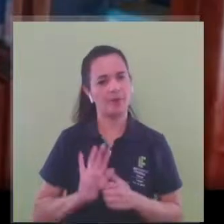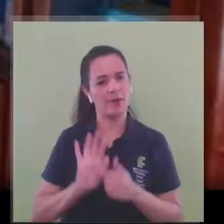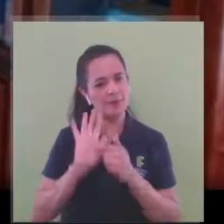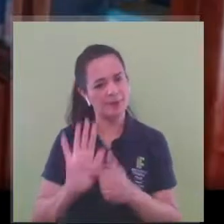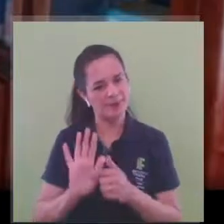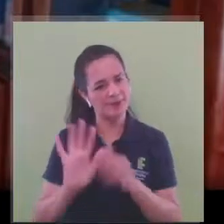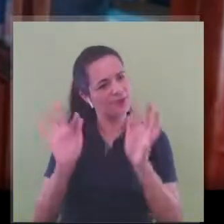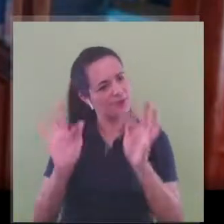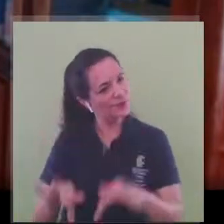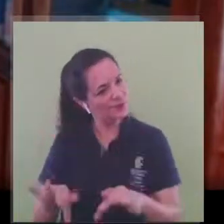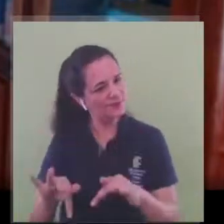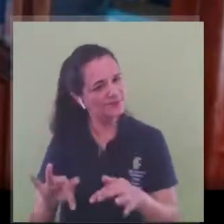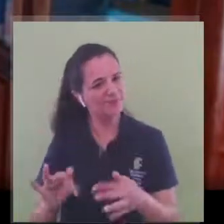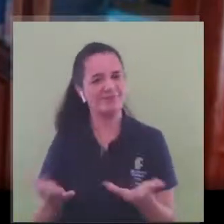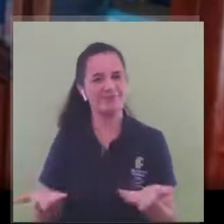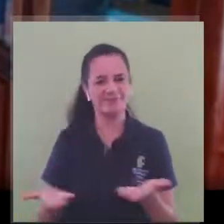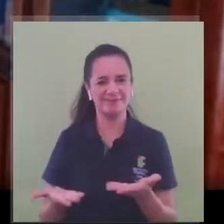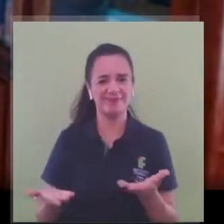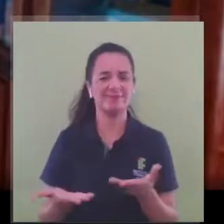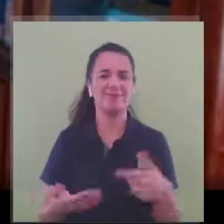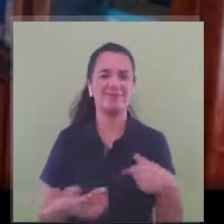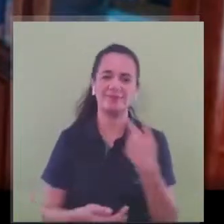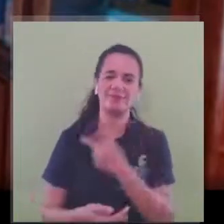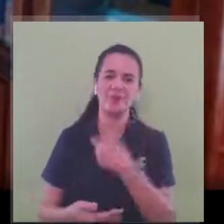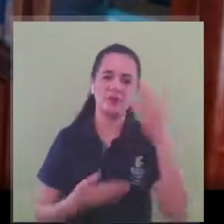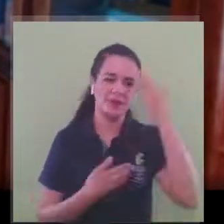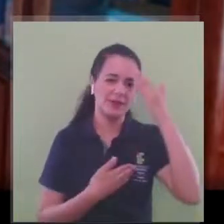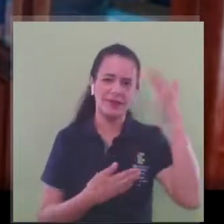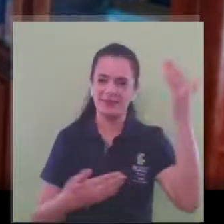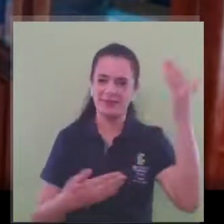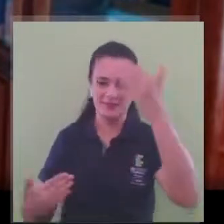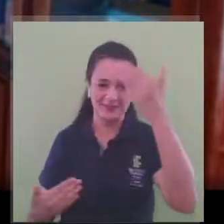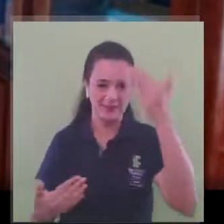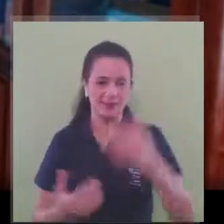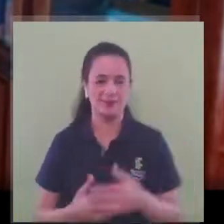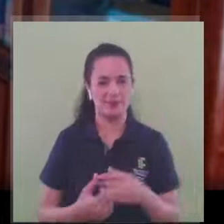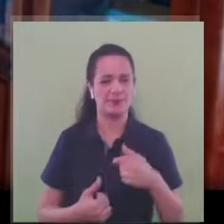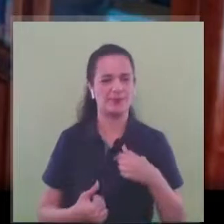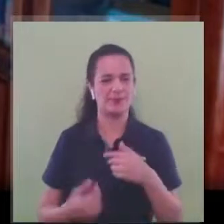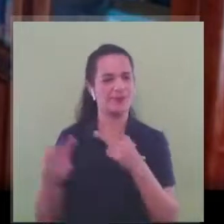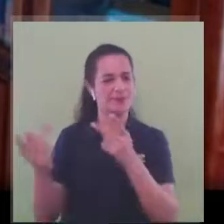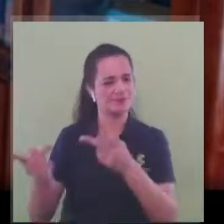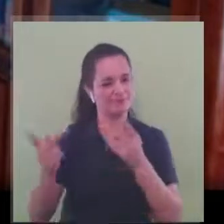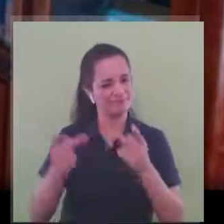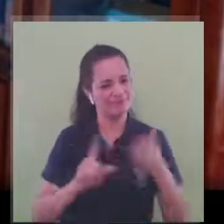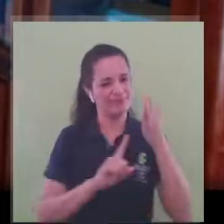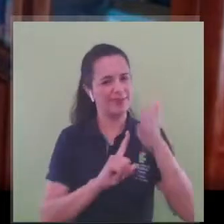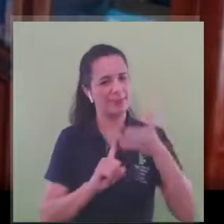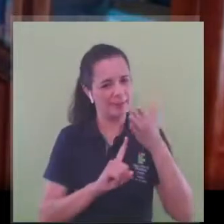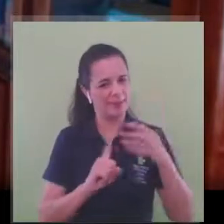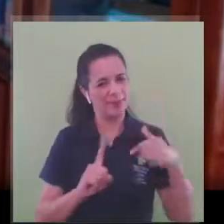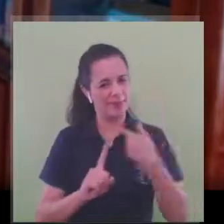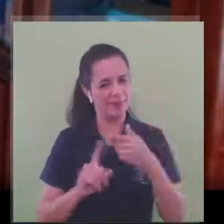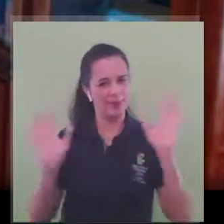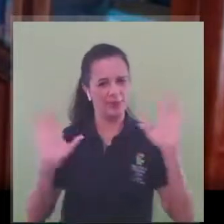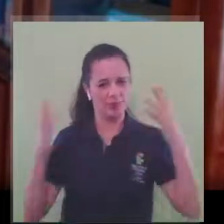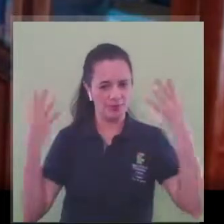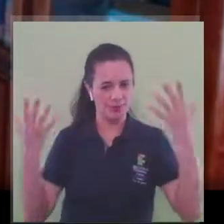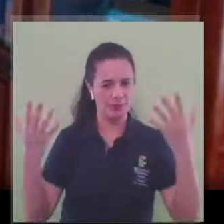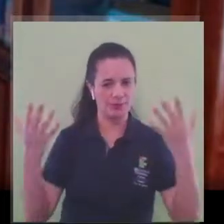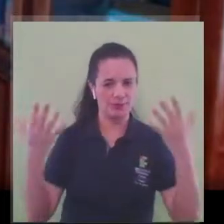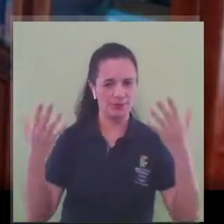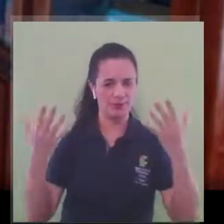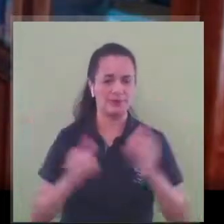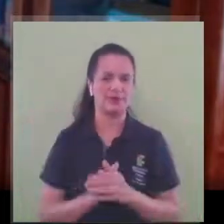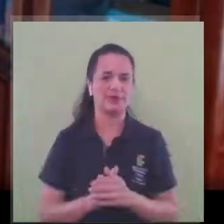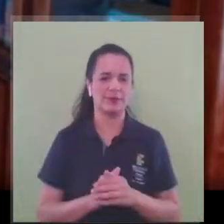fim. Nós agradecemos, tá, você ter vindo no nosso evento e que as suas palavras venham agregar